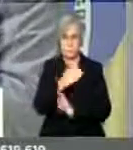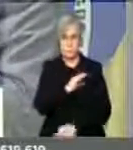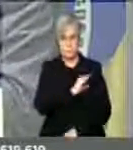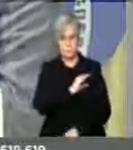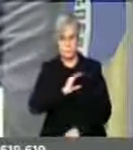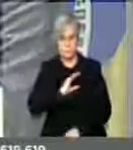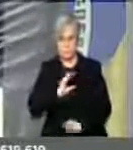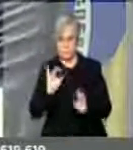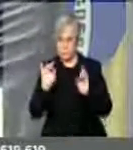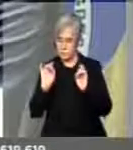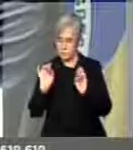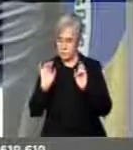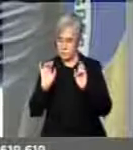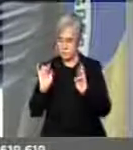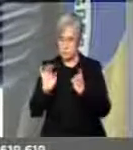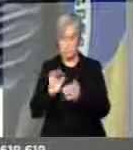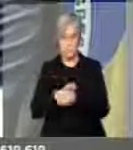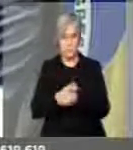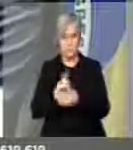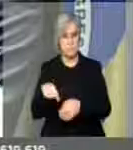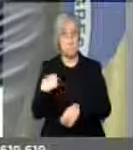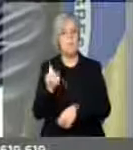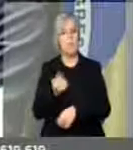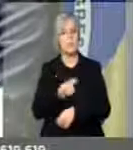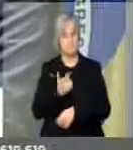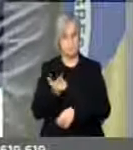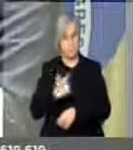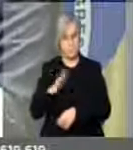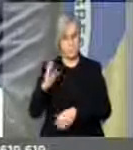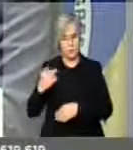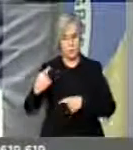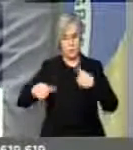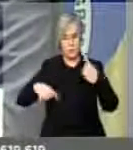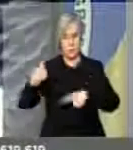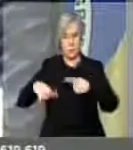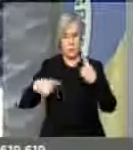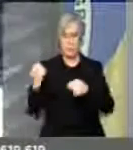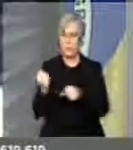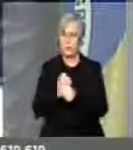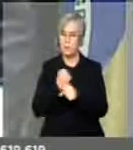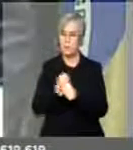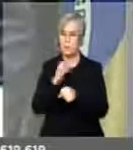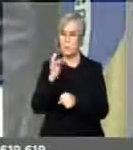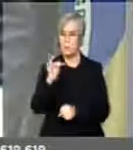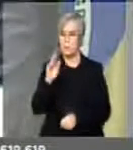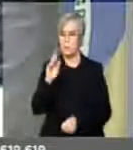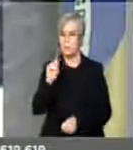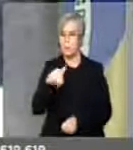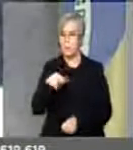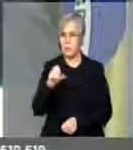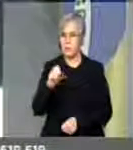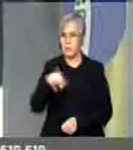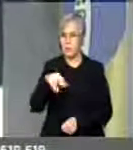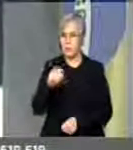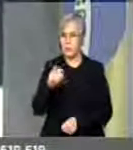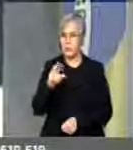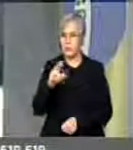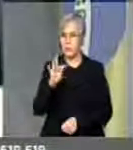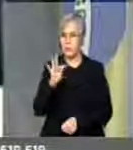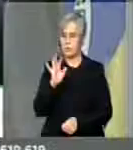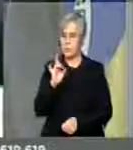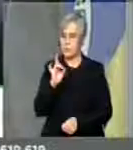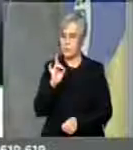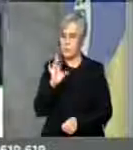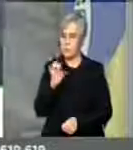especial, nós estamos discutindo a obra da Transnordestina. Uma obra que